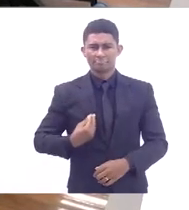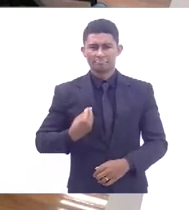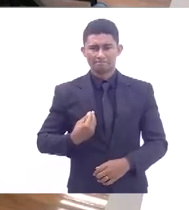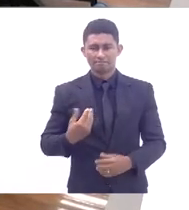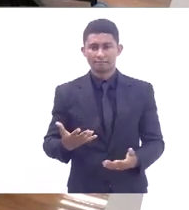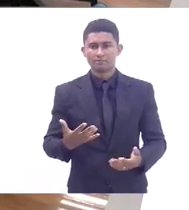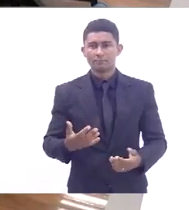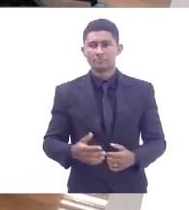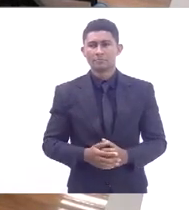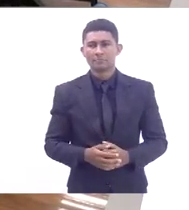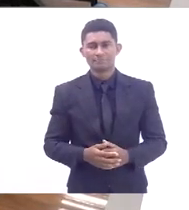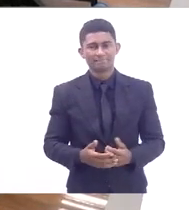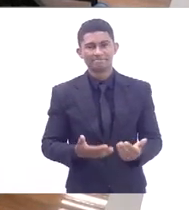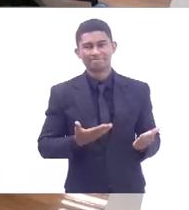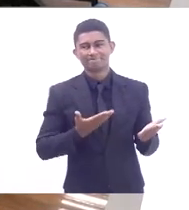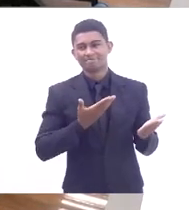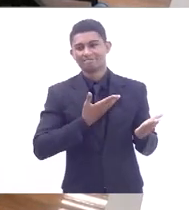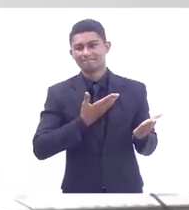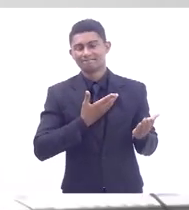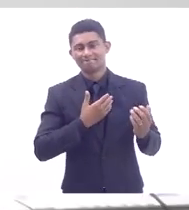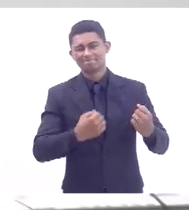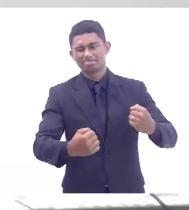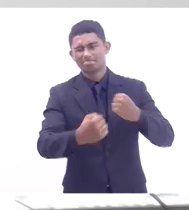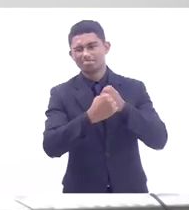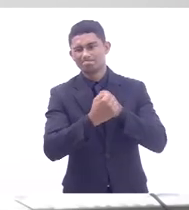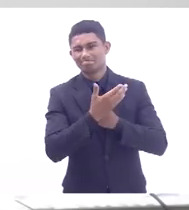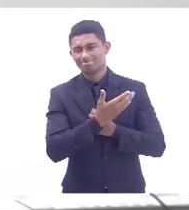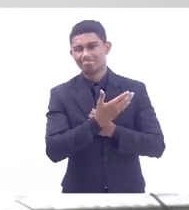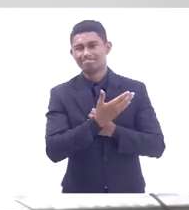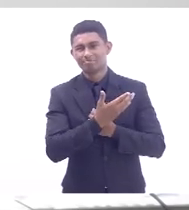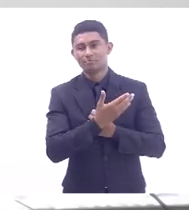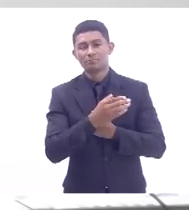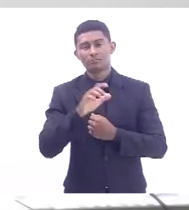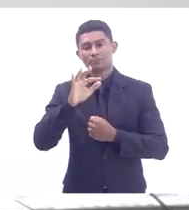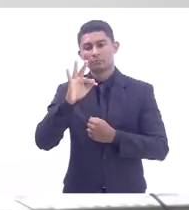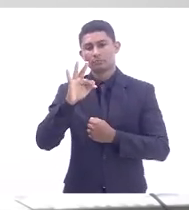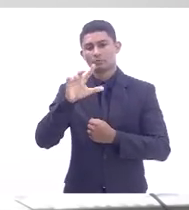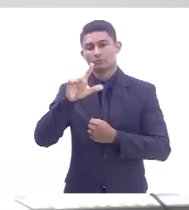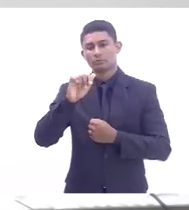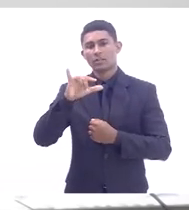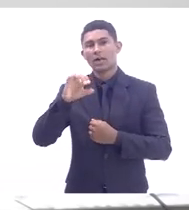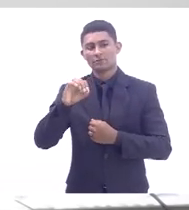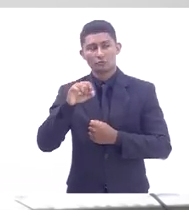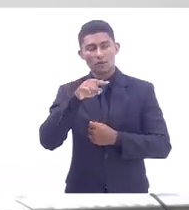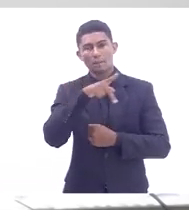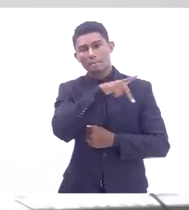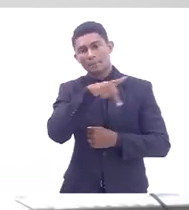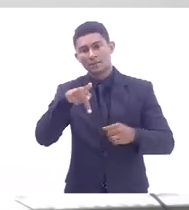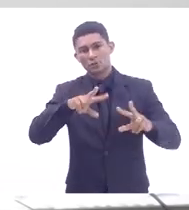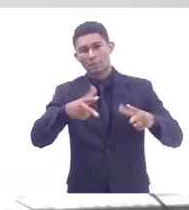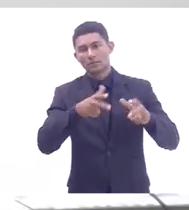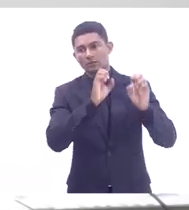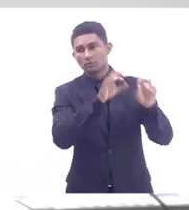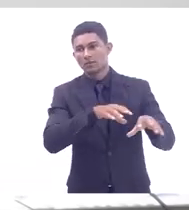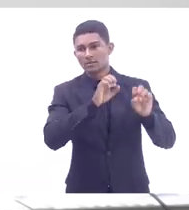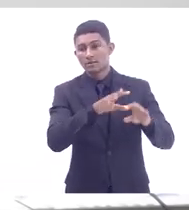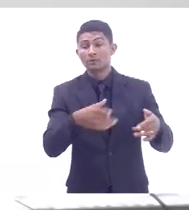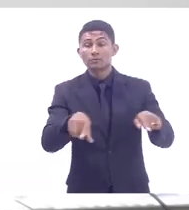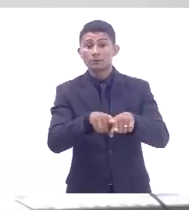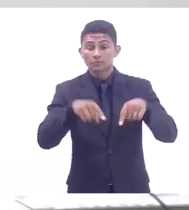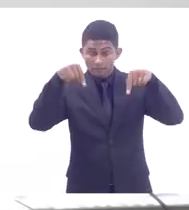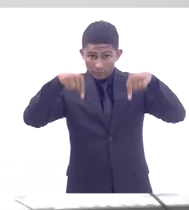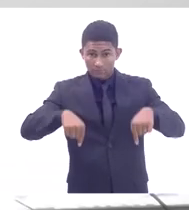braço aqui no meu querido amigo e parceiro de várias lutas de para o Flávio serafini que Preside a comissão de educação e comigo dividir